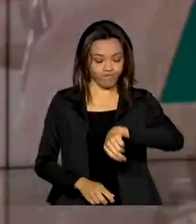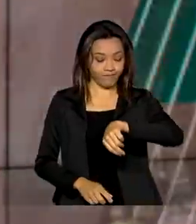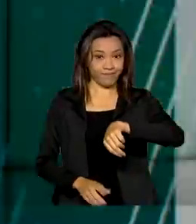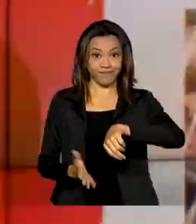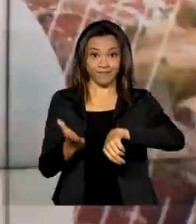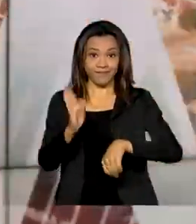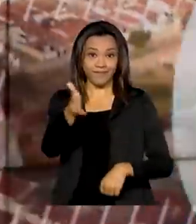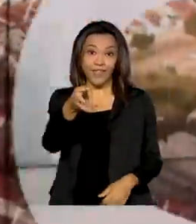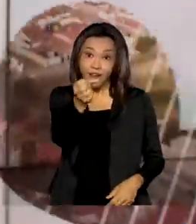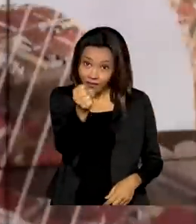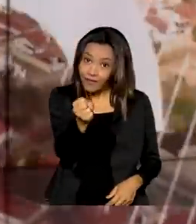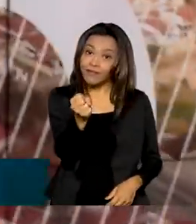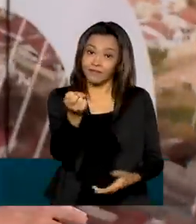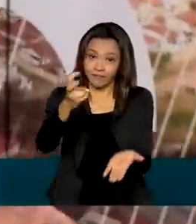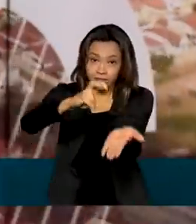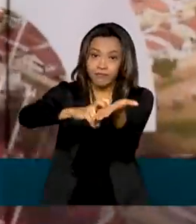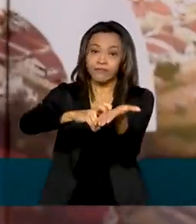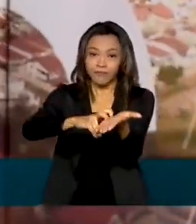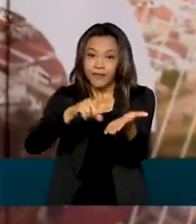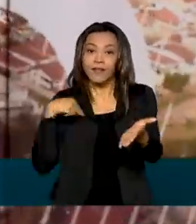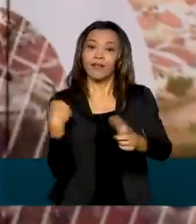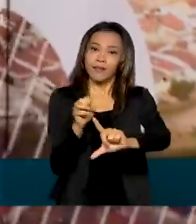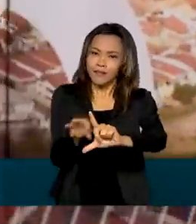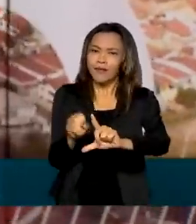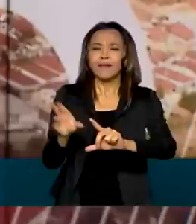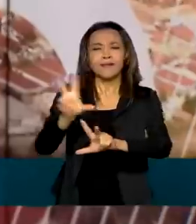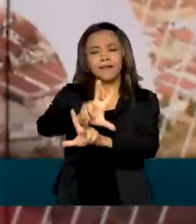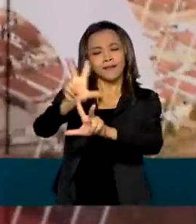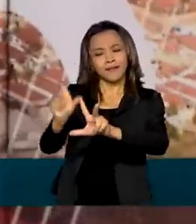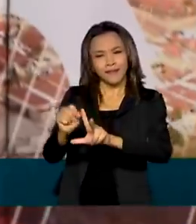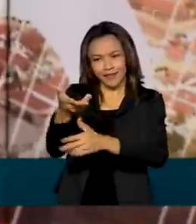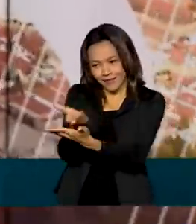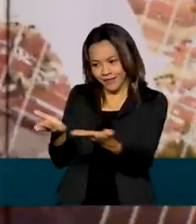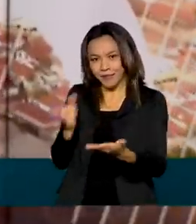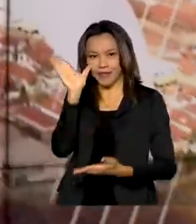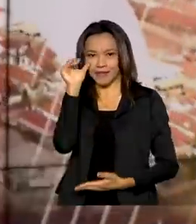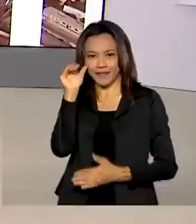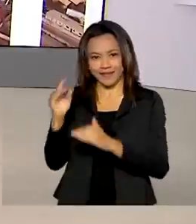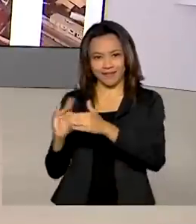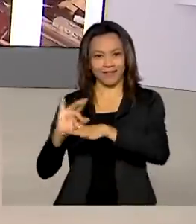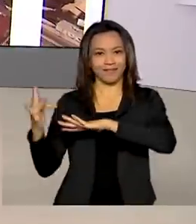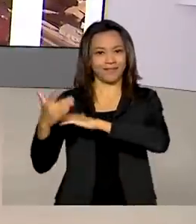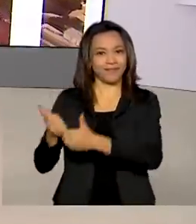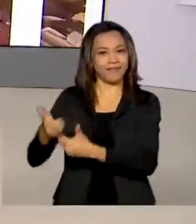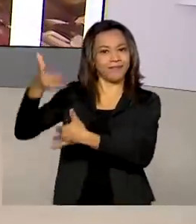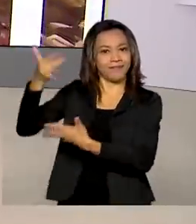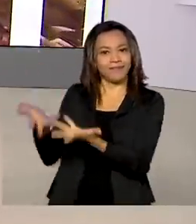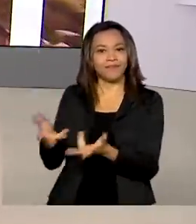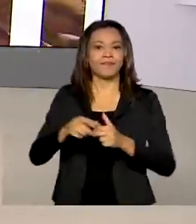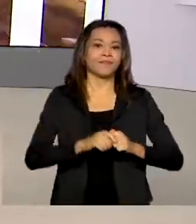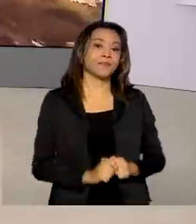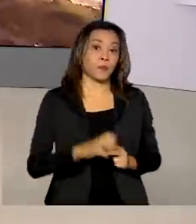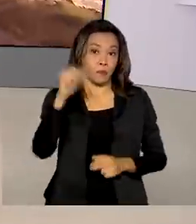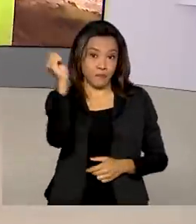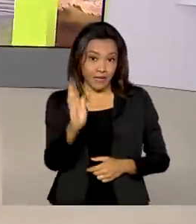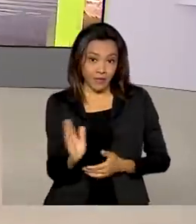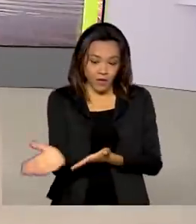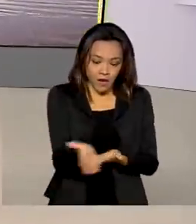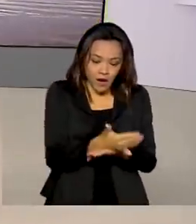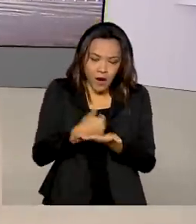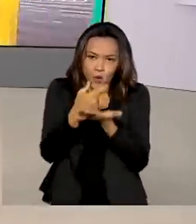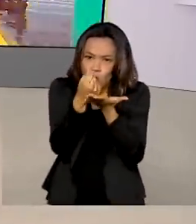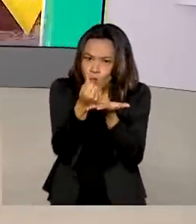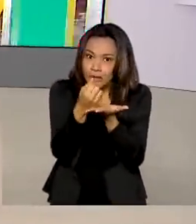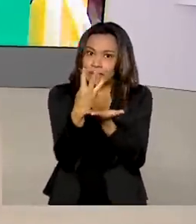e agora oito horas da manhã estamos ao vivo pela TV Brasil e redes sociais o Brasil arrecadou mais de